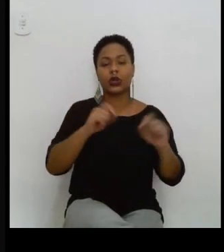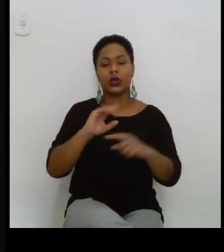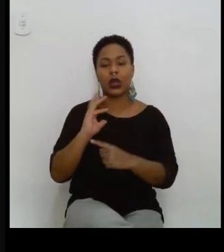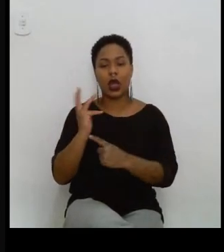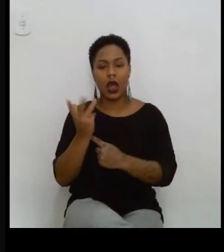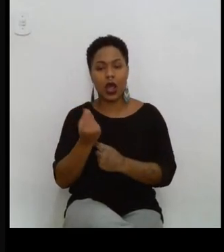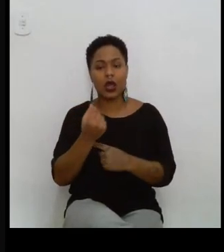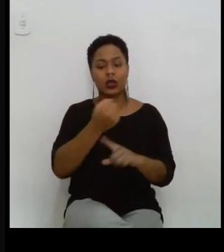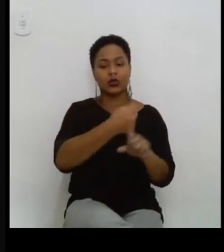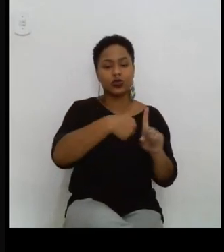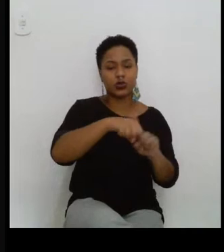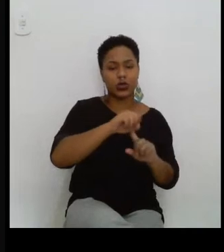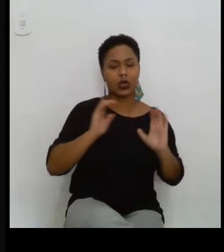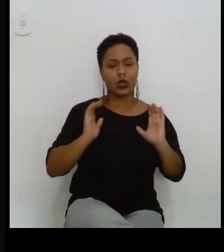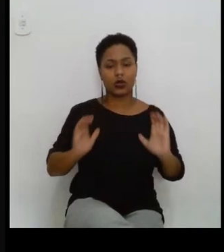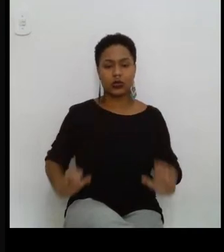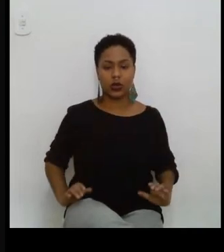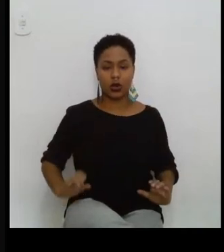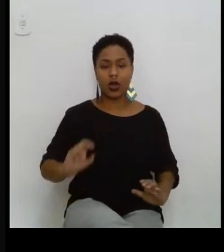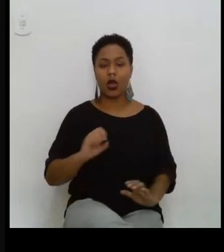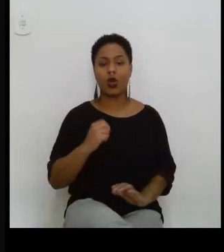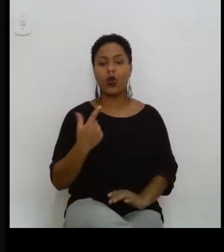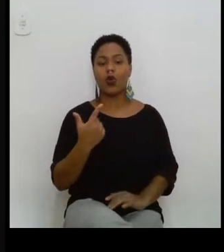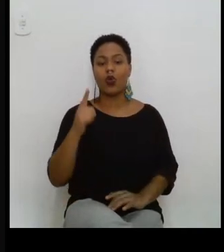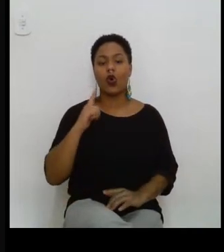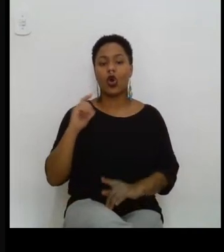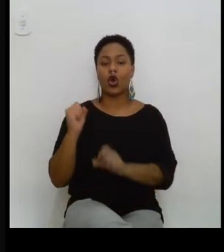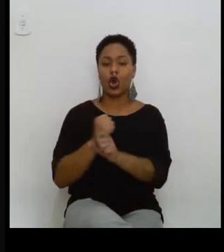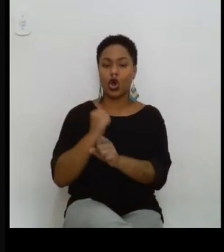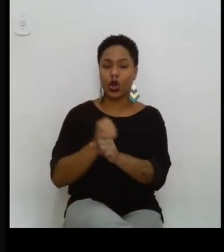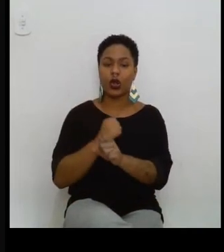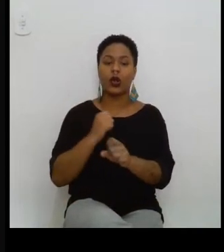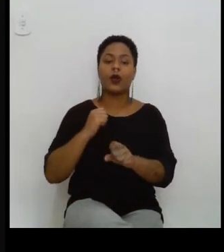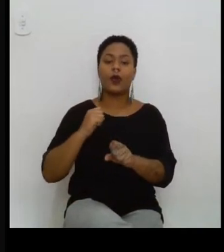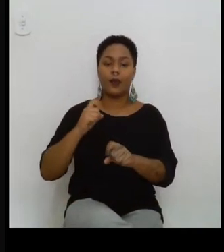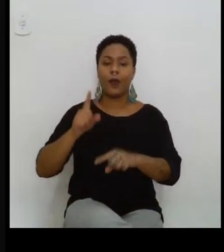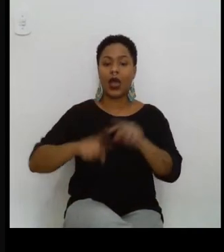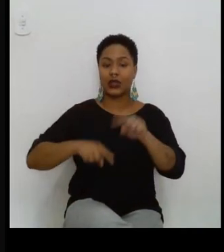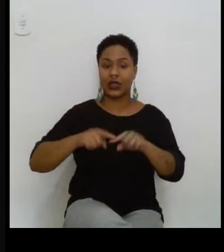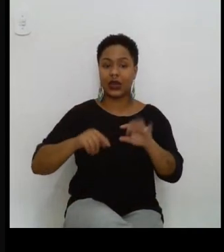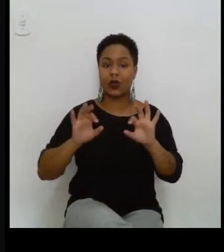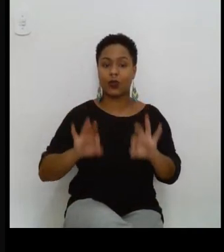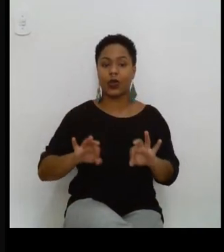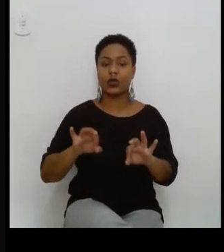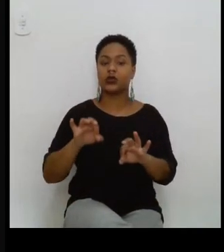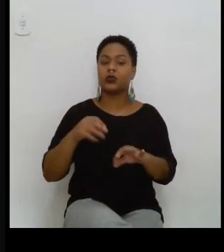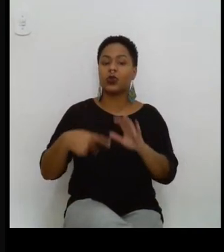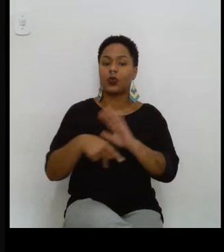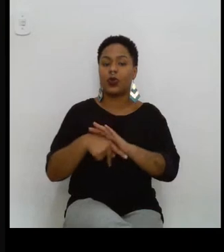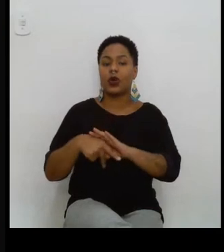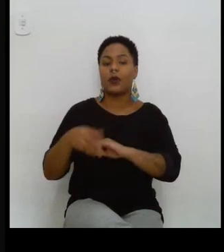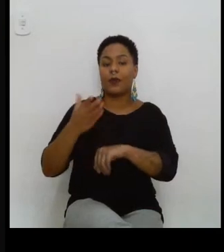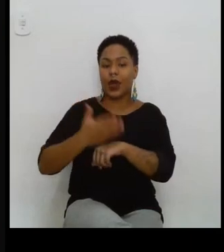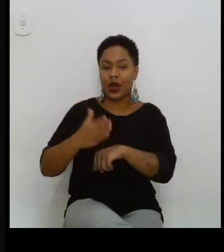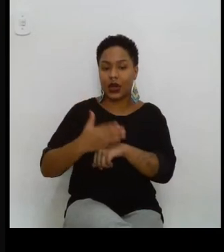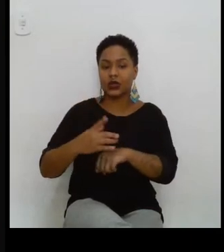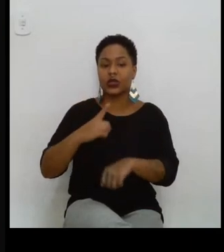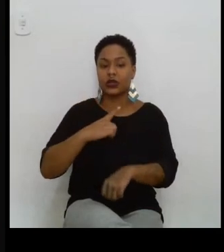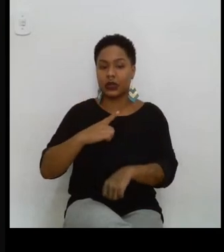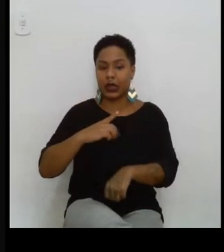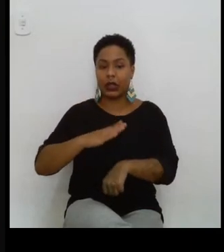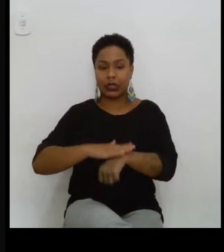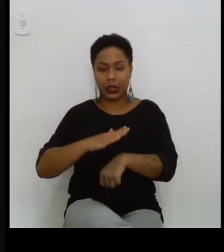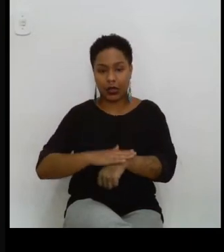cidadania o mesmo para uma construção material mesmo dessas práticas a gente demanda tempo demanda outro tipo de